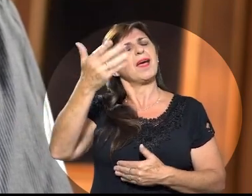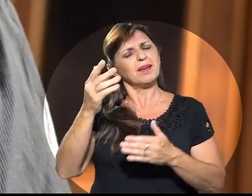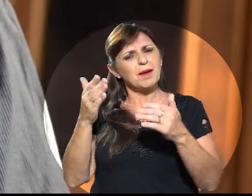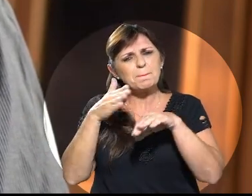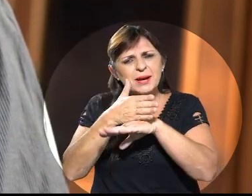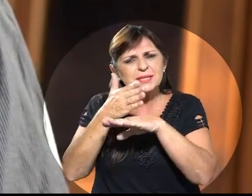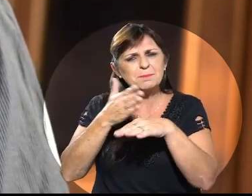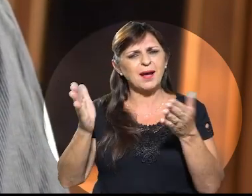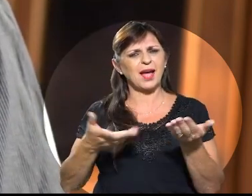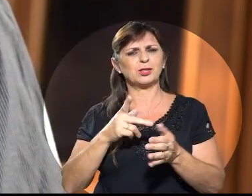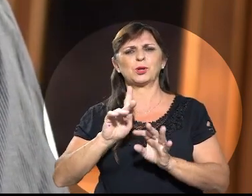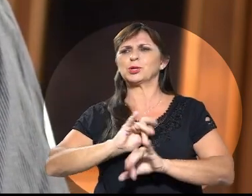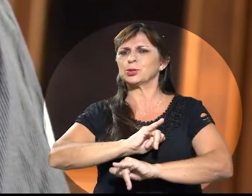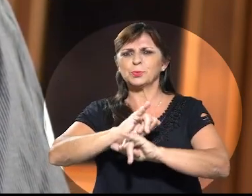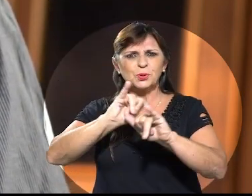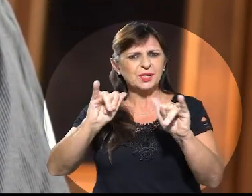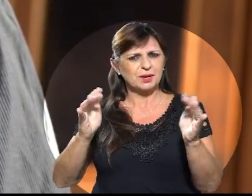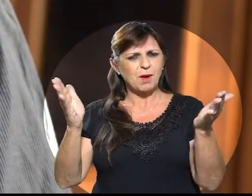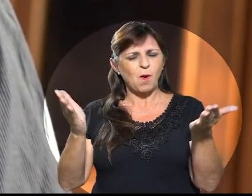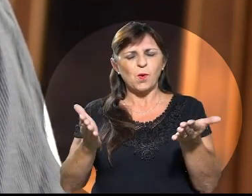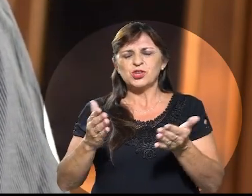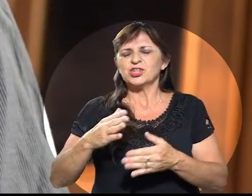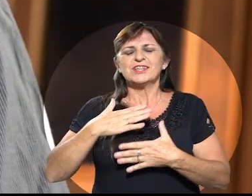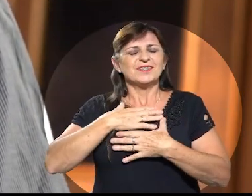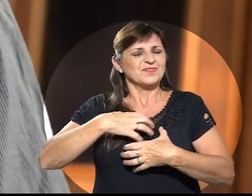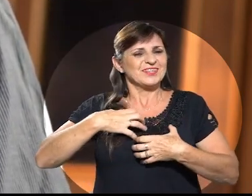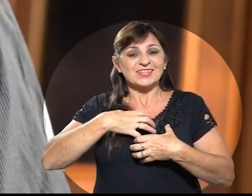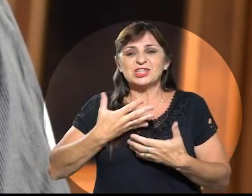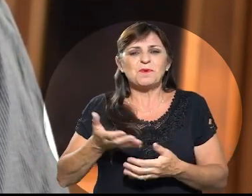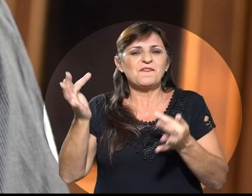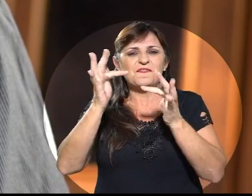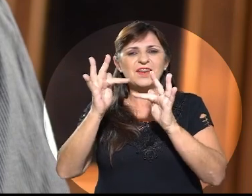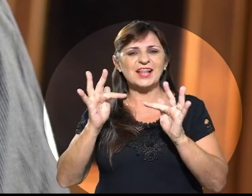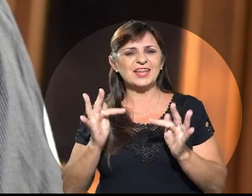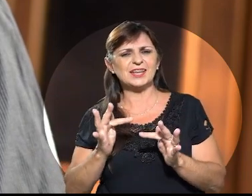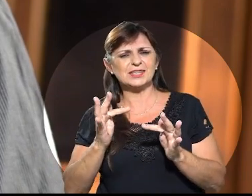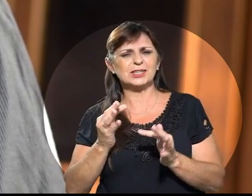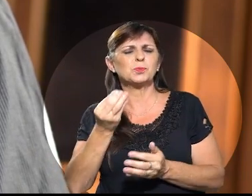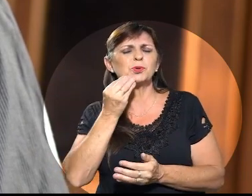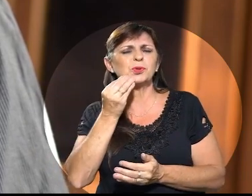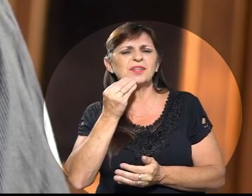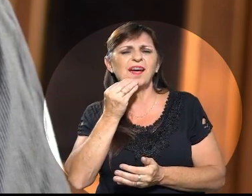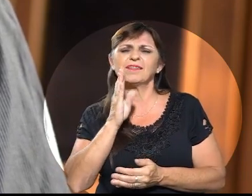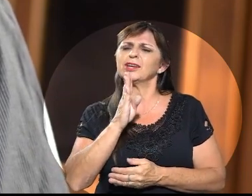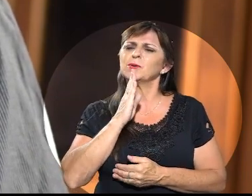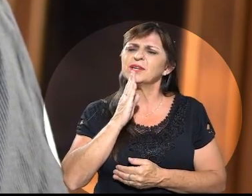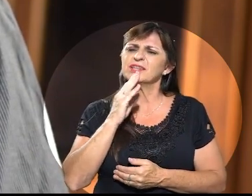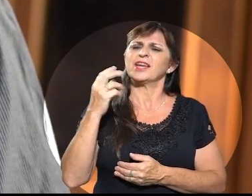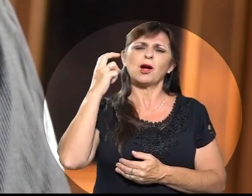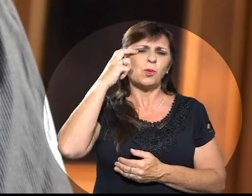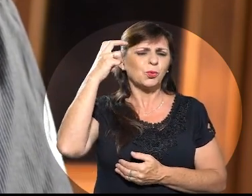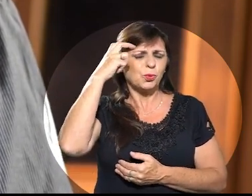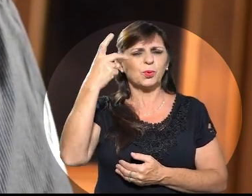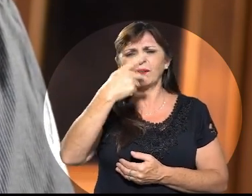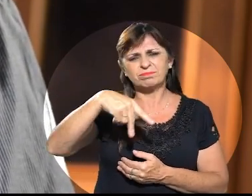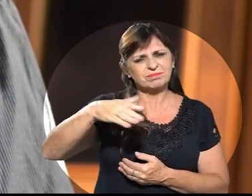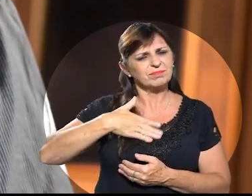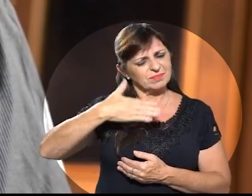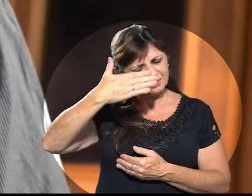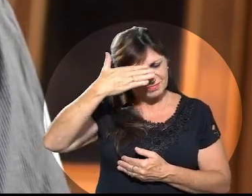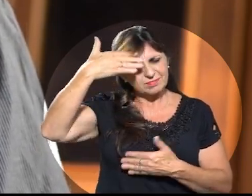foi um privilégio poder estar fazendo esta apresentação. Vamos ter então com vocês